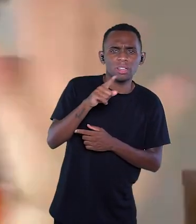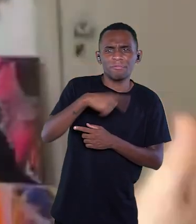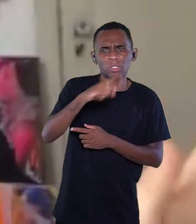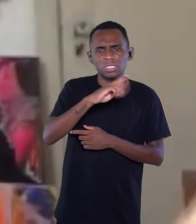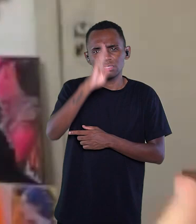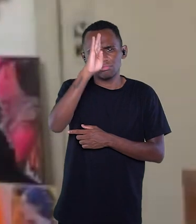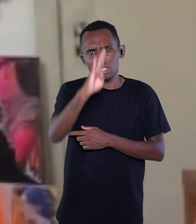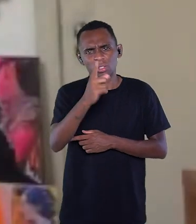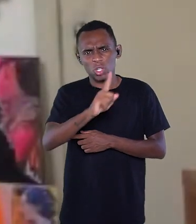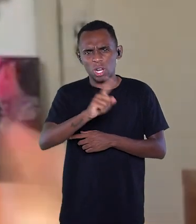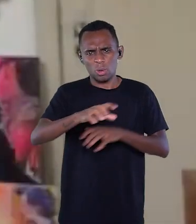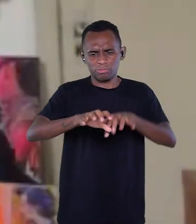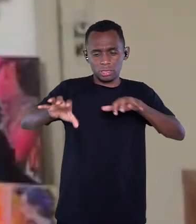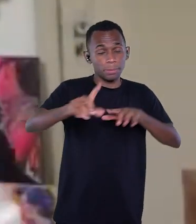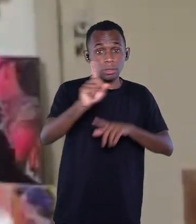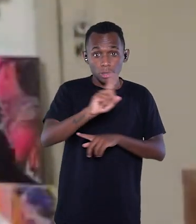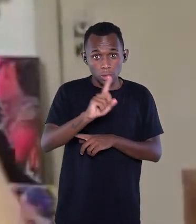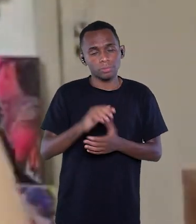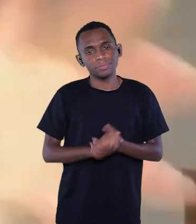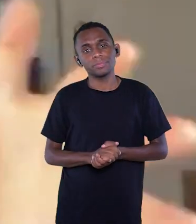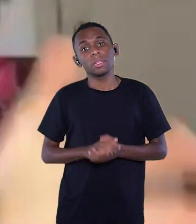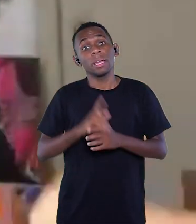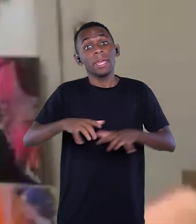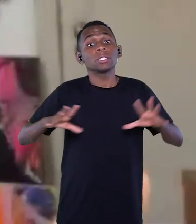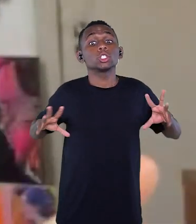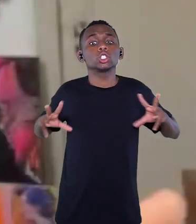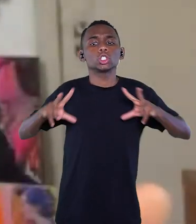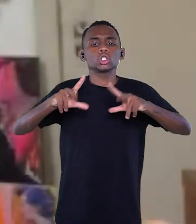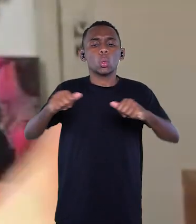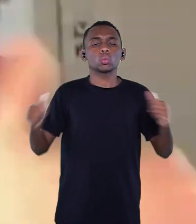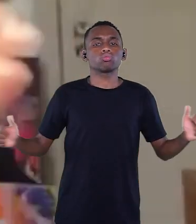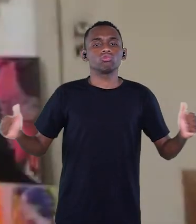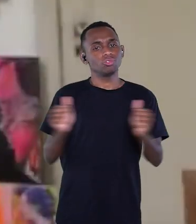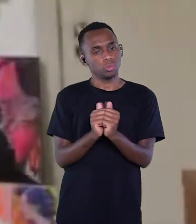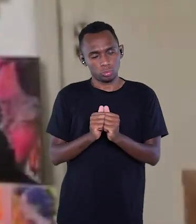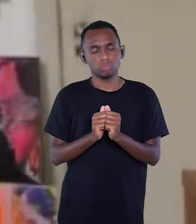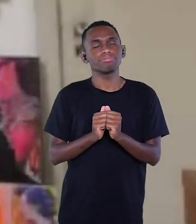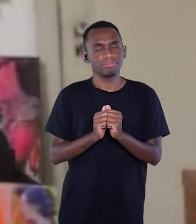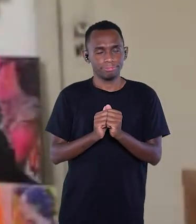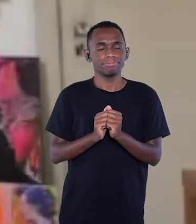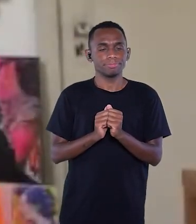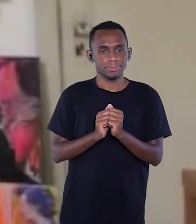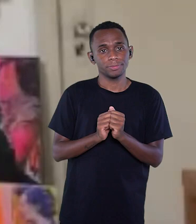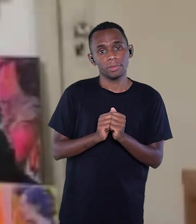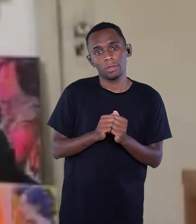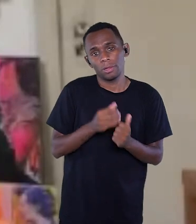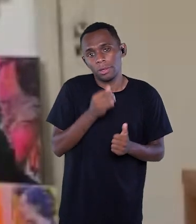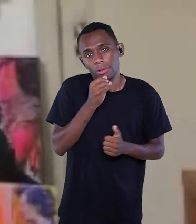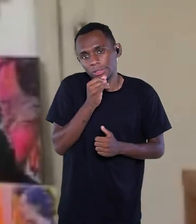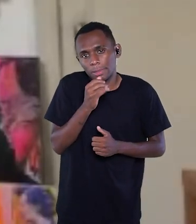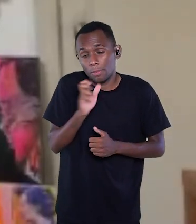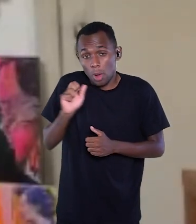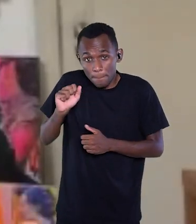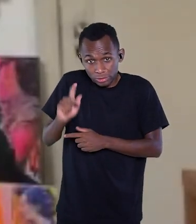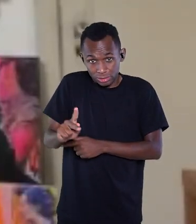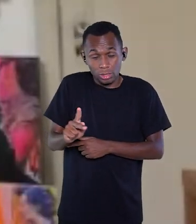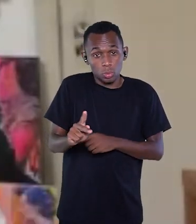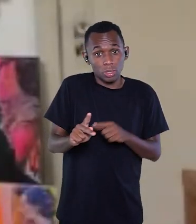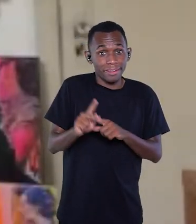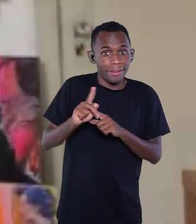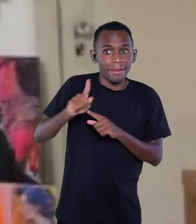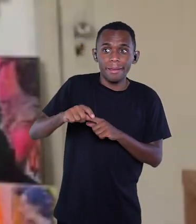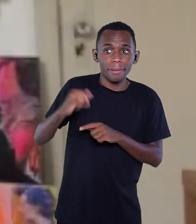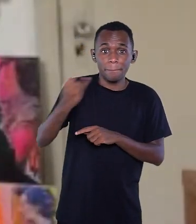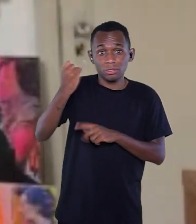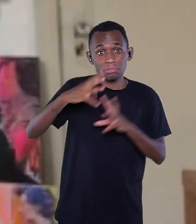vocês héteros não, assim, é um univos para todo mundo, né? Porque uma questão, por exemplo, de previdência,